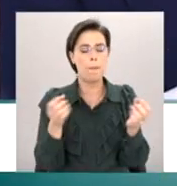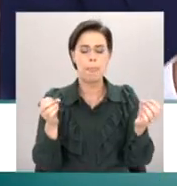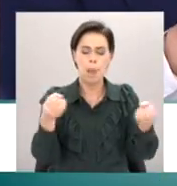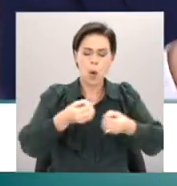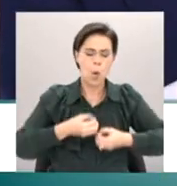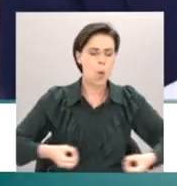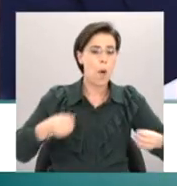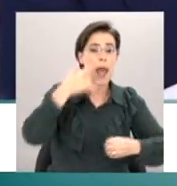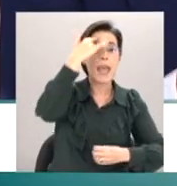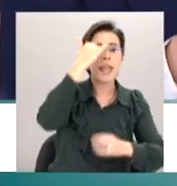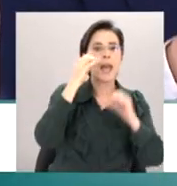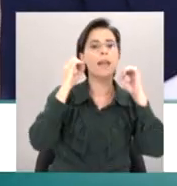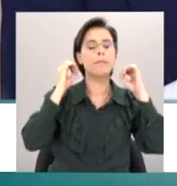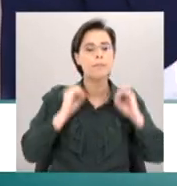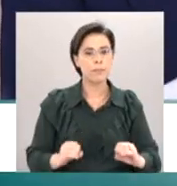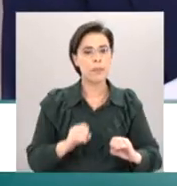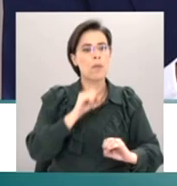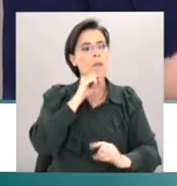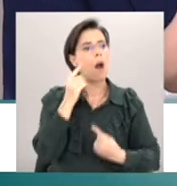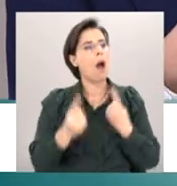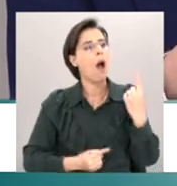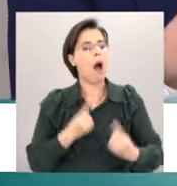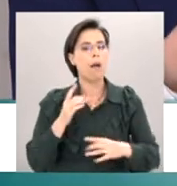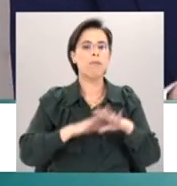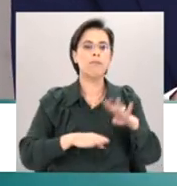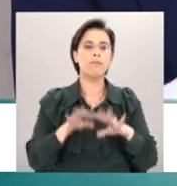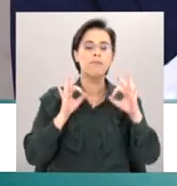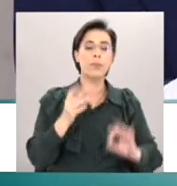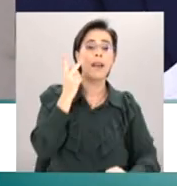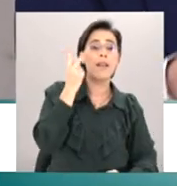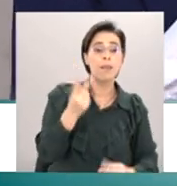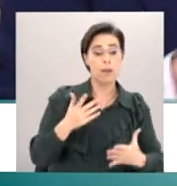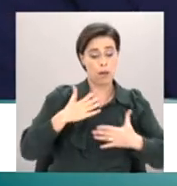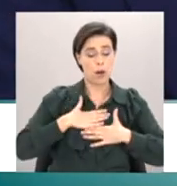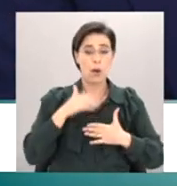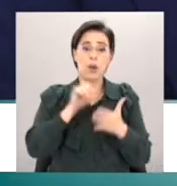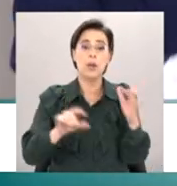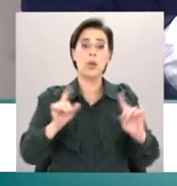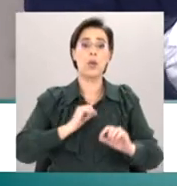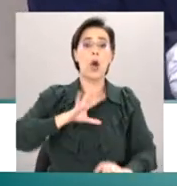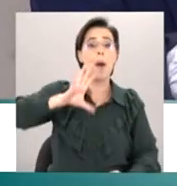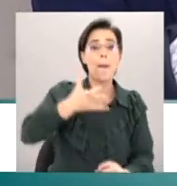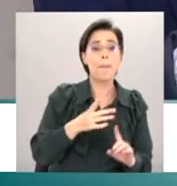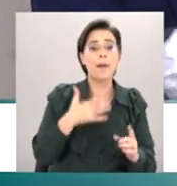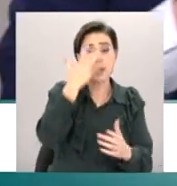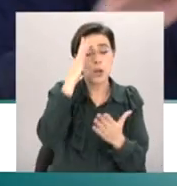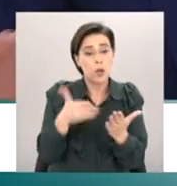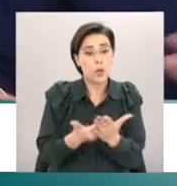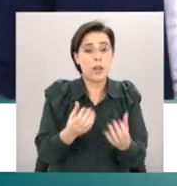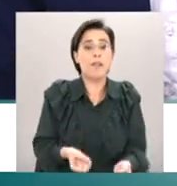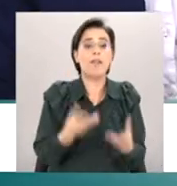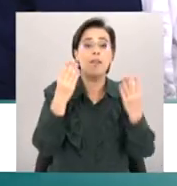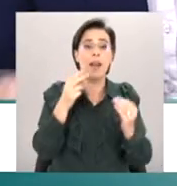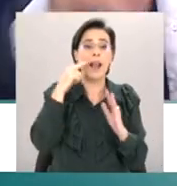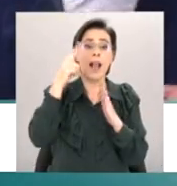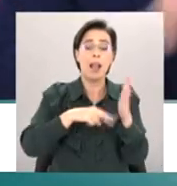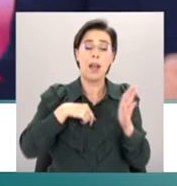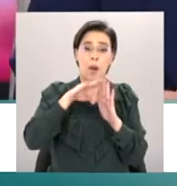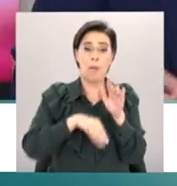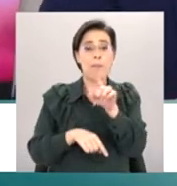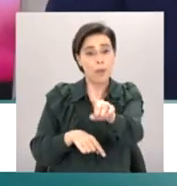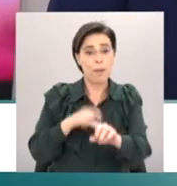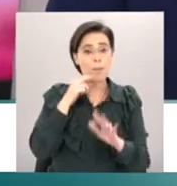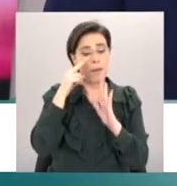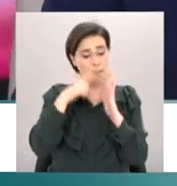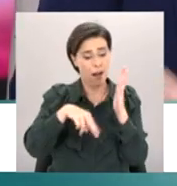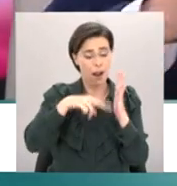não tem nenhuma ideia que permite a alguém construir aqui vida e nós o nosso país surgiram de finalmente que leia o nosso programa